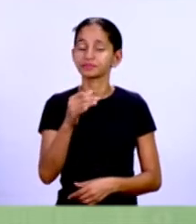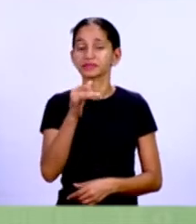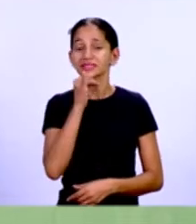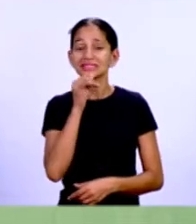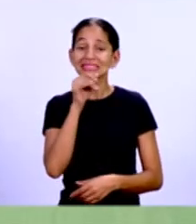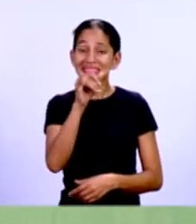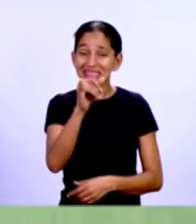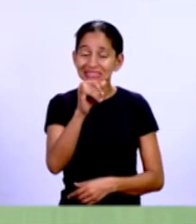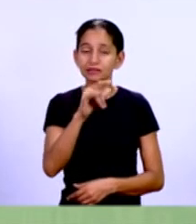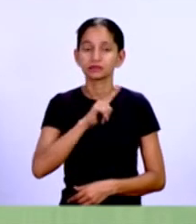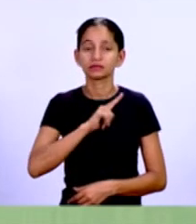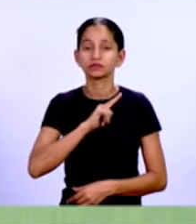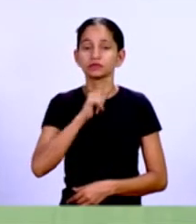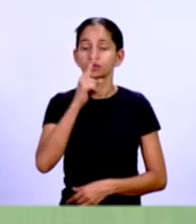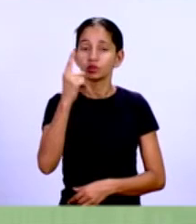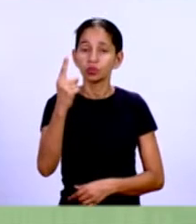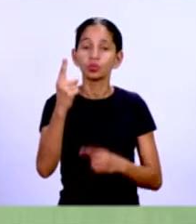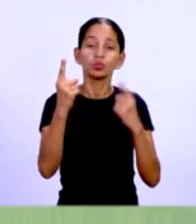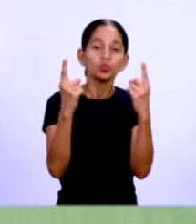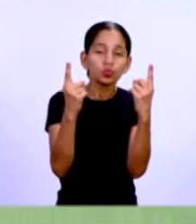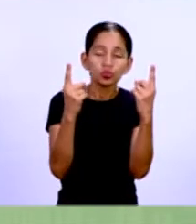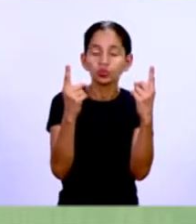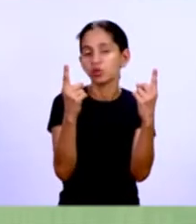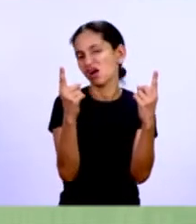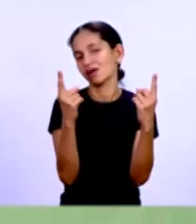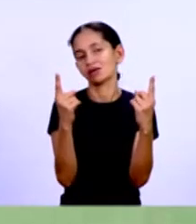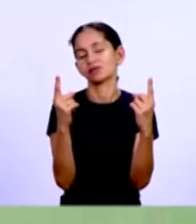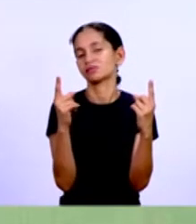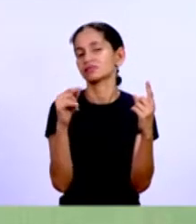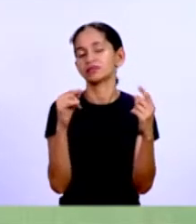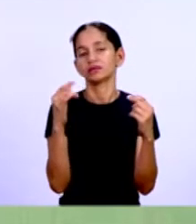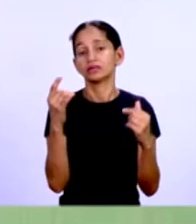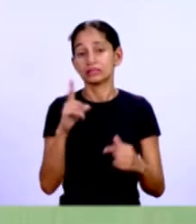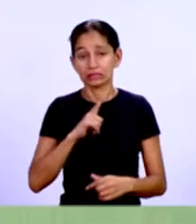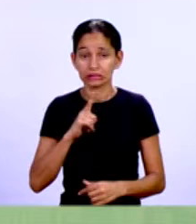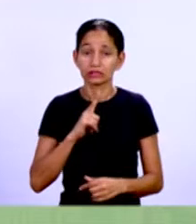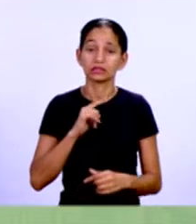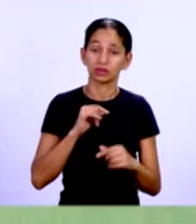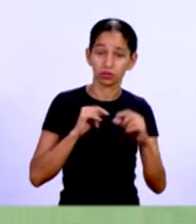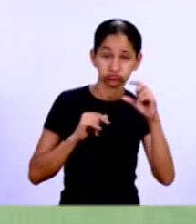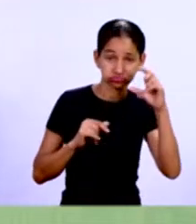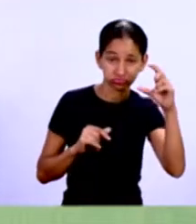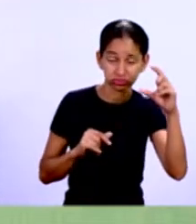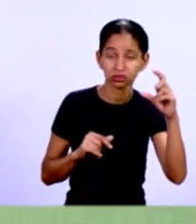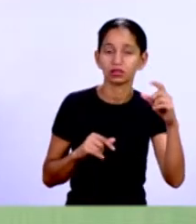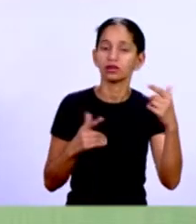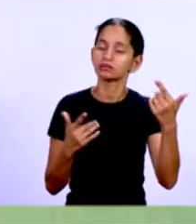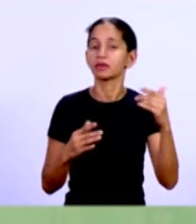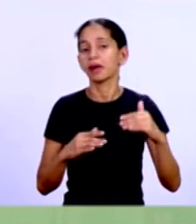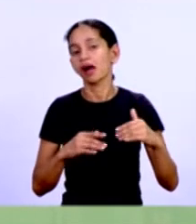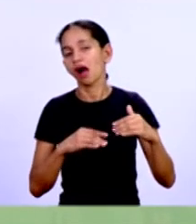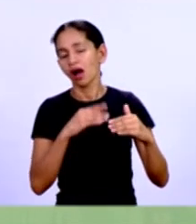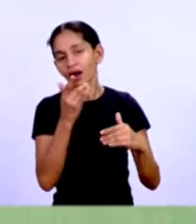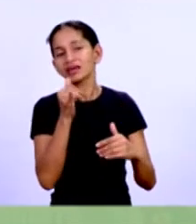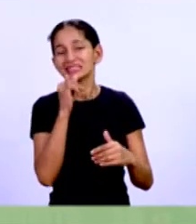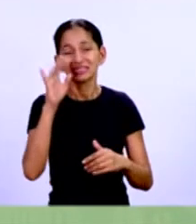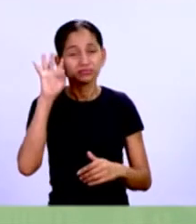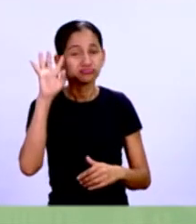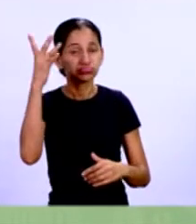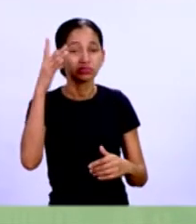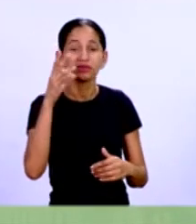seria se fosse 1 e 1, que aí seria alto o impacto e alto a probabilidade de